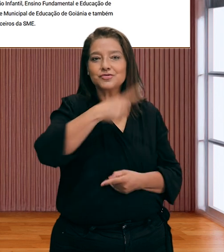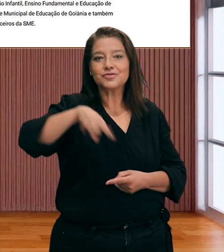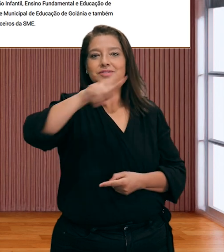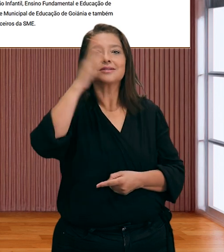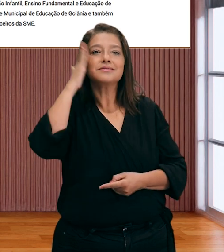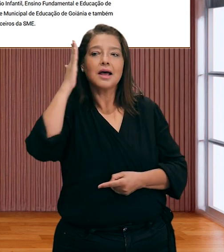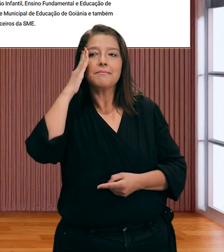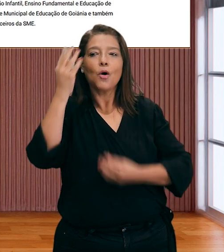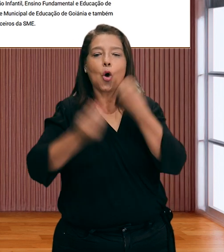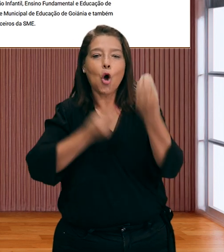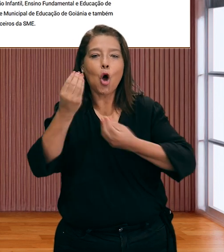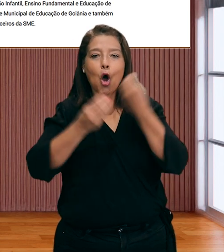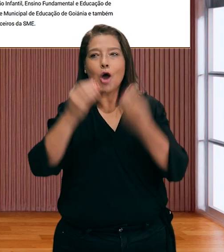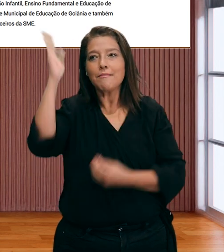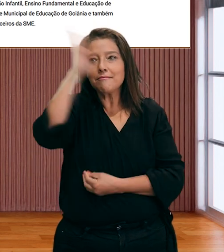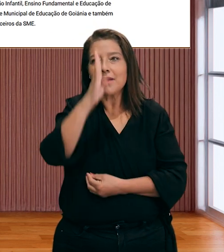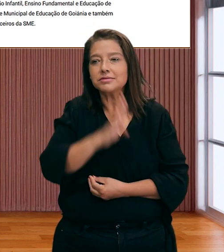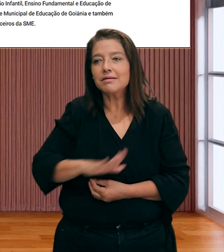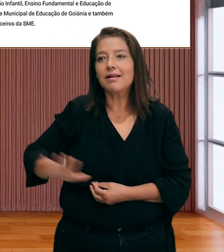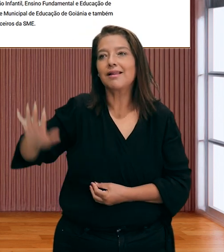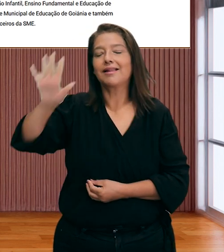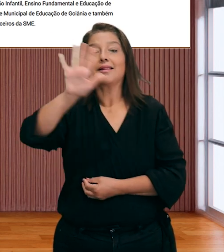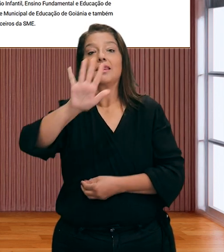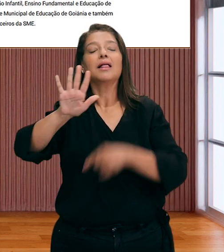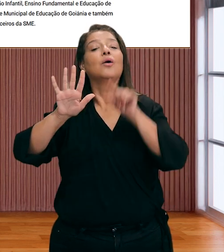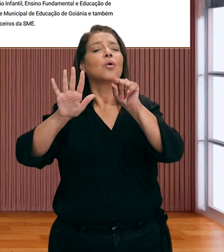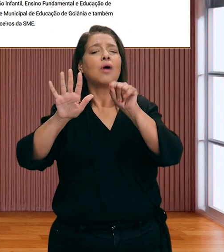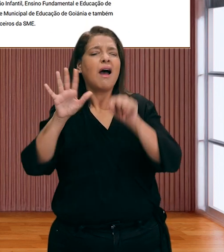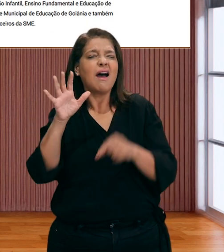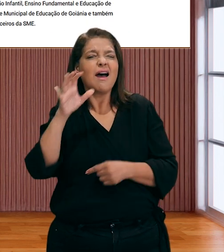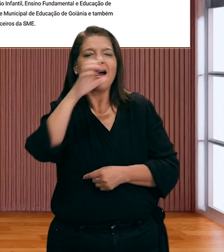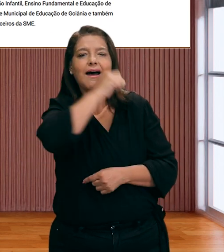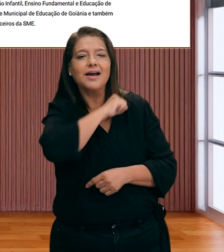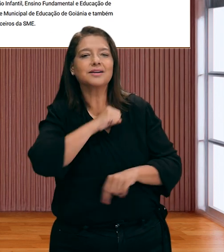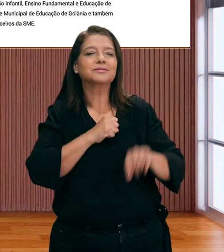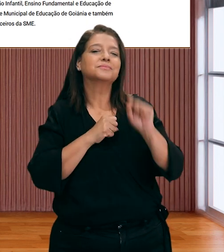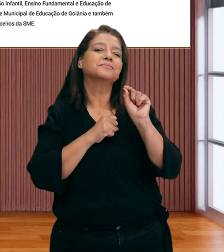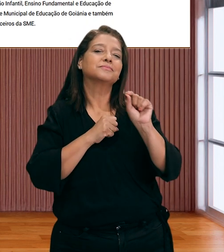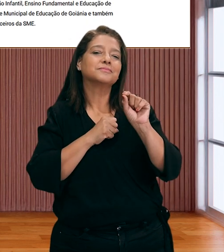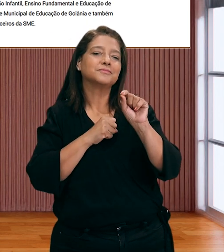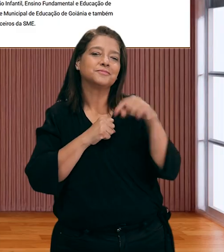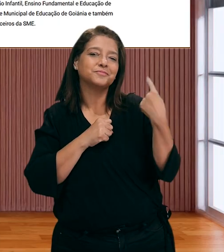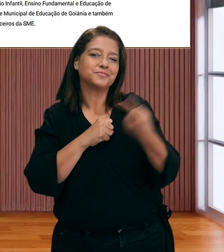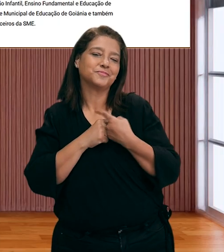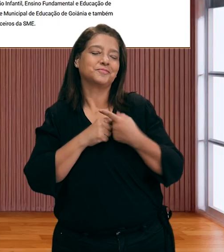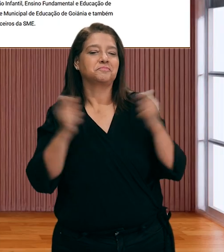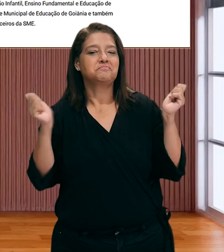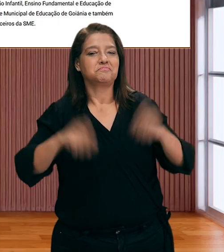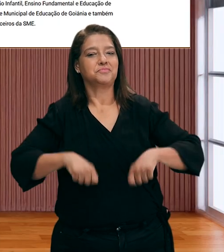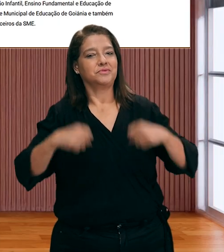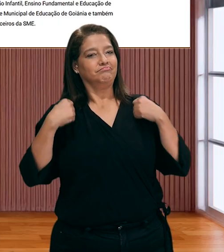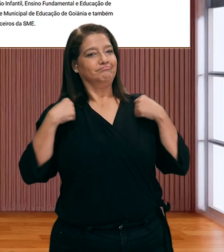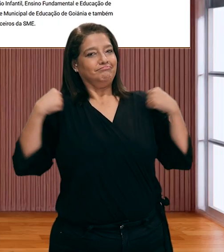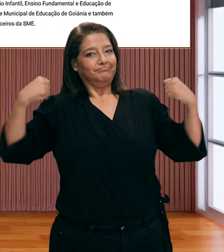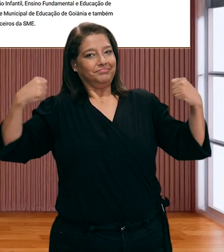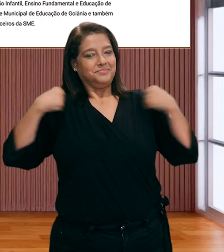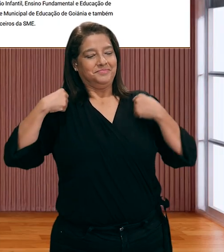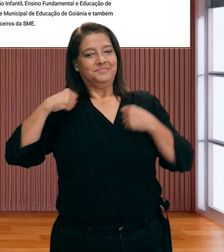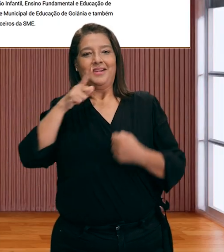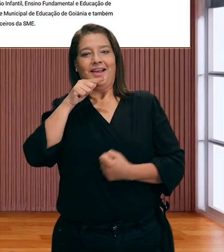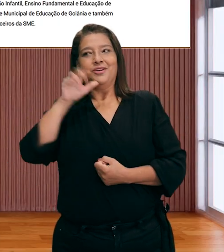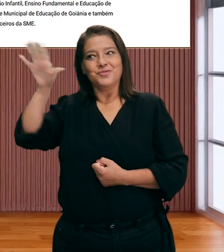nas cores do Brasil, que tal uma pausa rápida para esticar as pernas